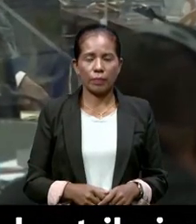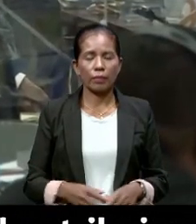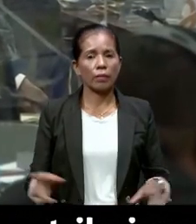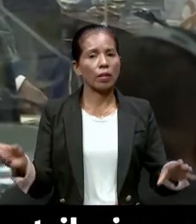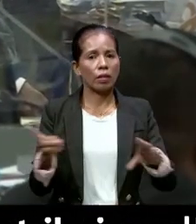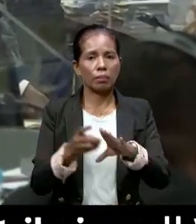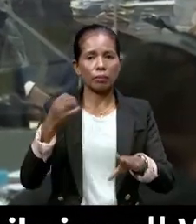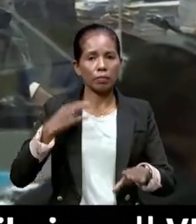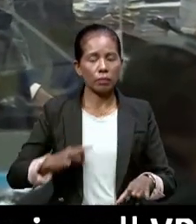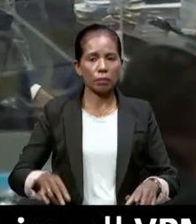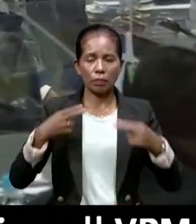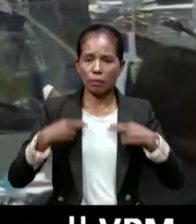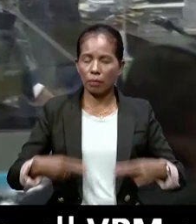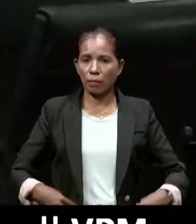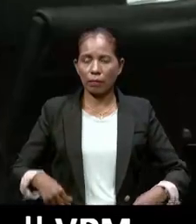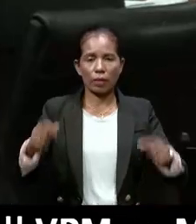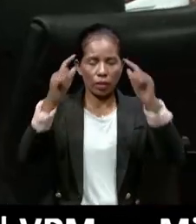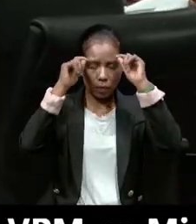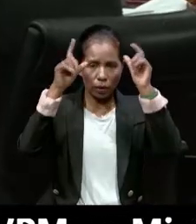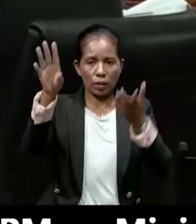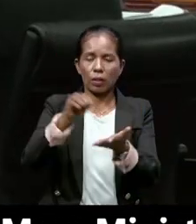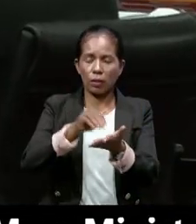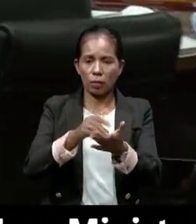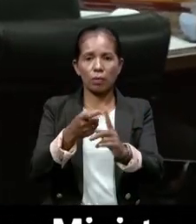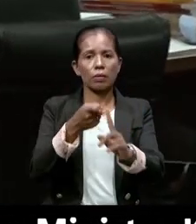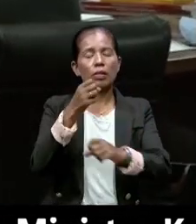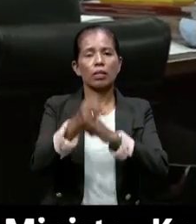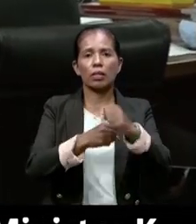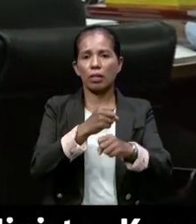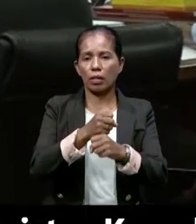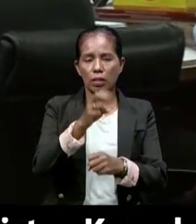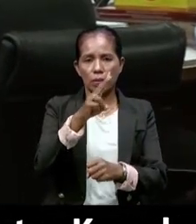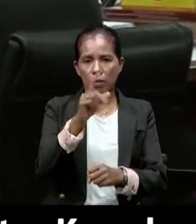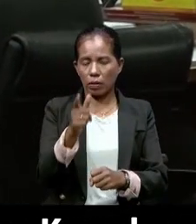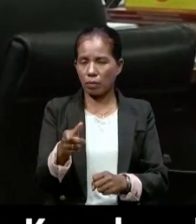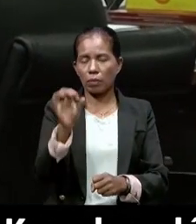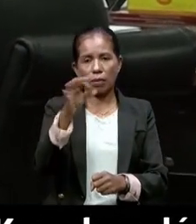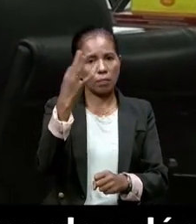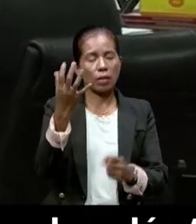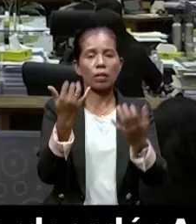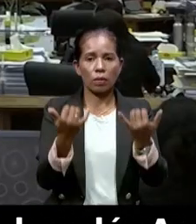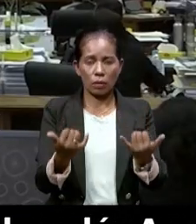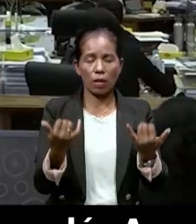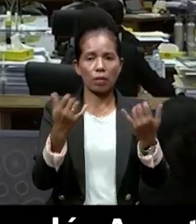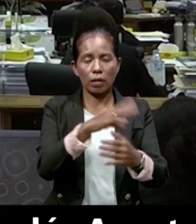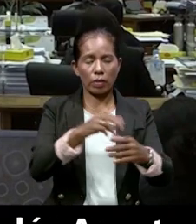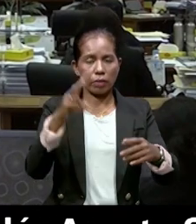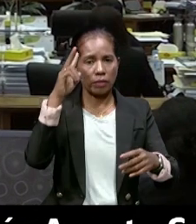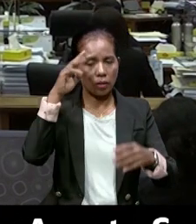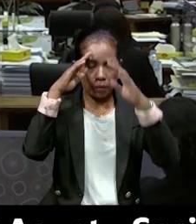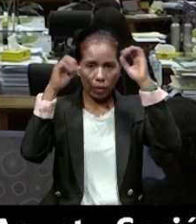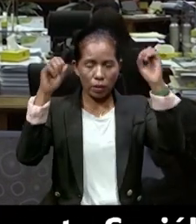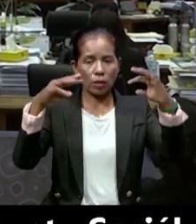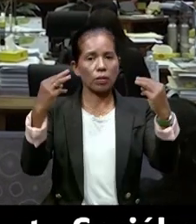Documento Fraternidade Humana neve Timor-Leste adopta una husitina en Rihunrua sanolu recinciato agora, Vice-Presidente Conselho